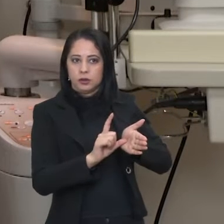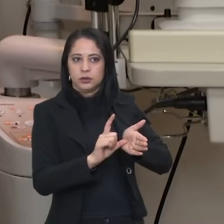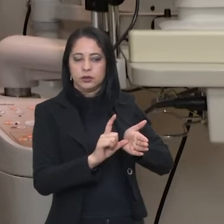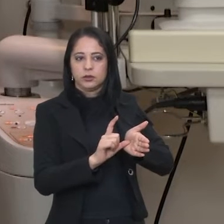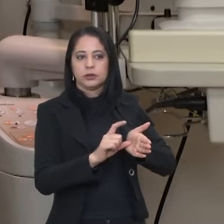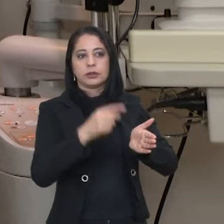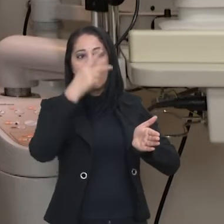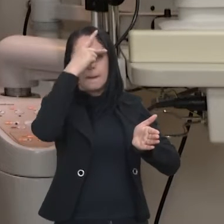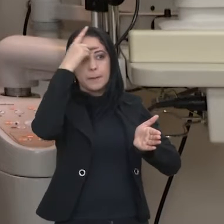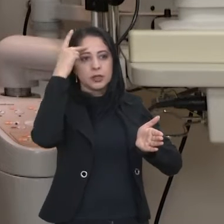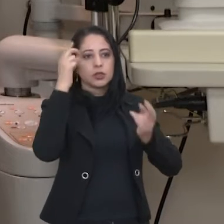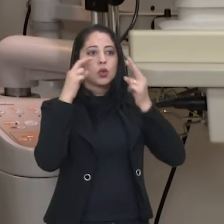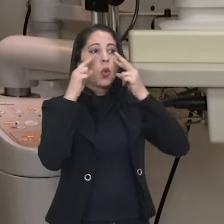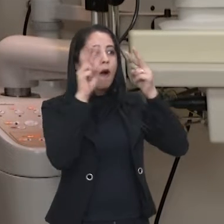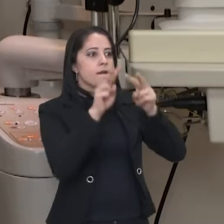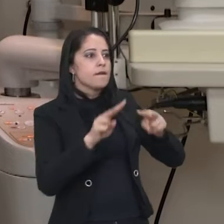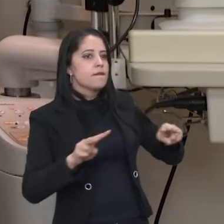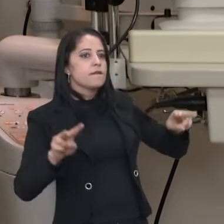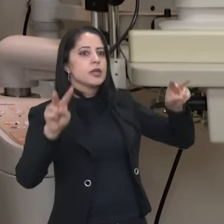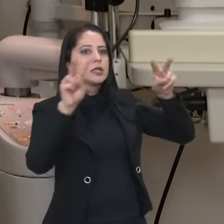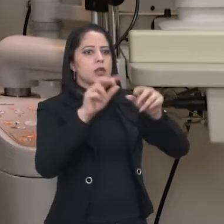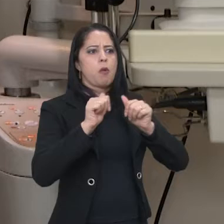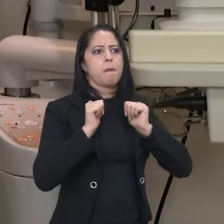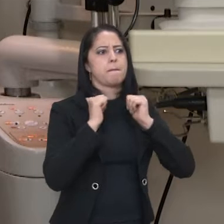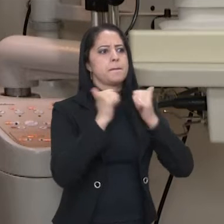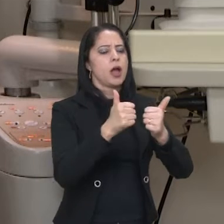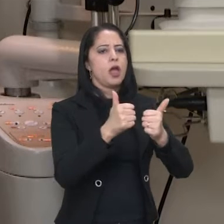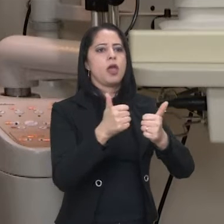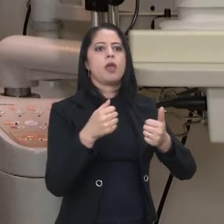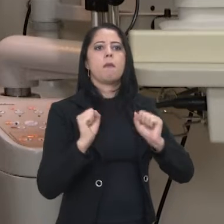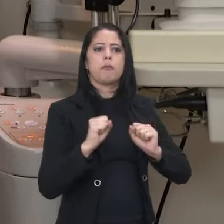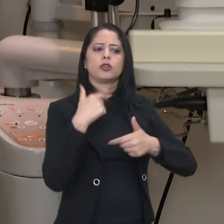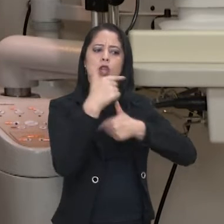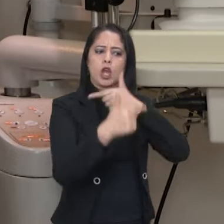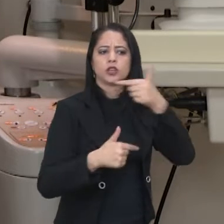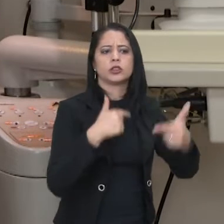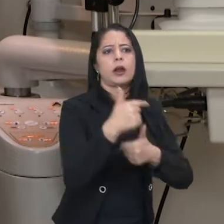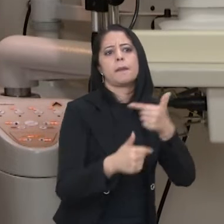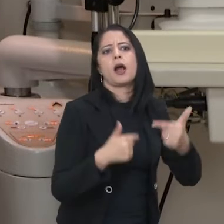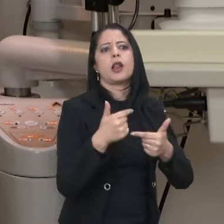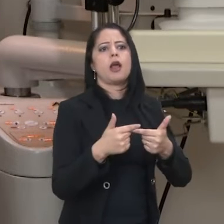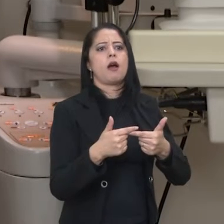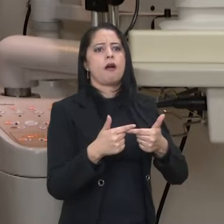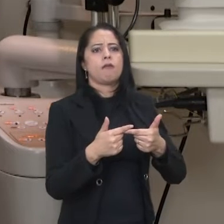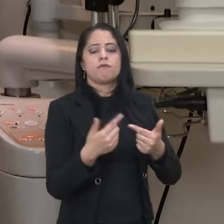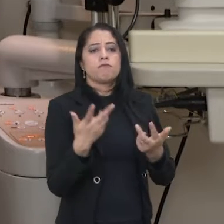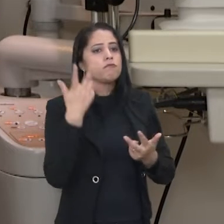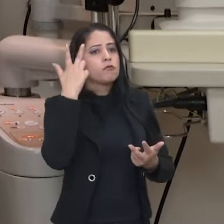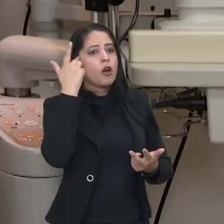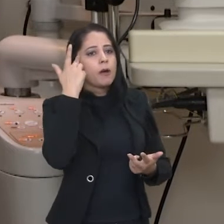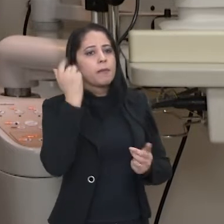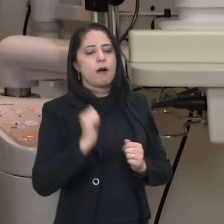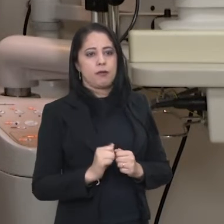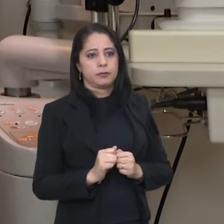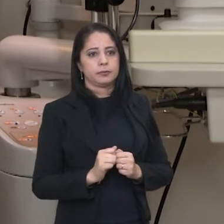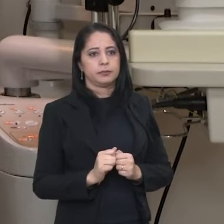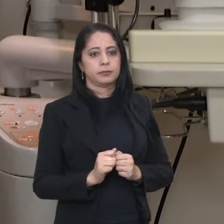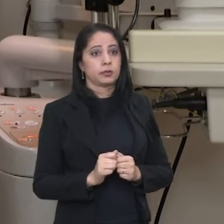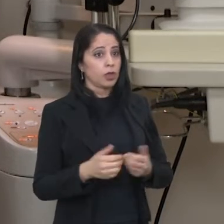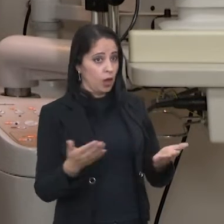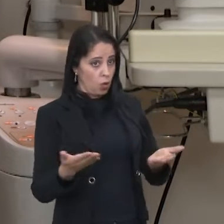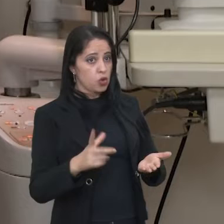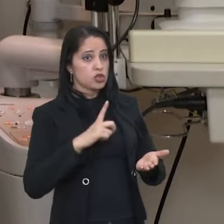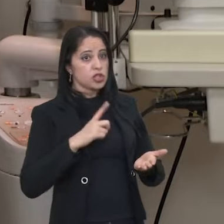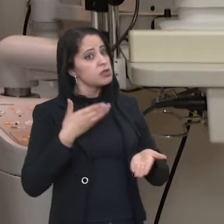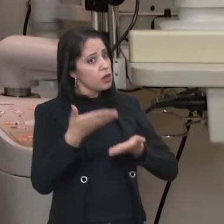pessoa enxergando bem, tendo uma boa qualidade de vida, podendo trabalhar, desenvolver suas funções normalmente. E hoje